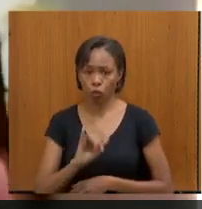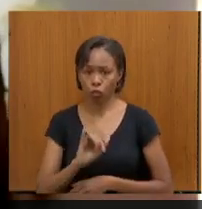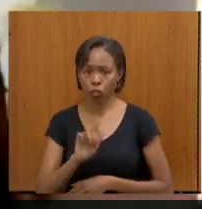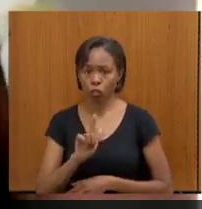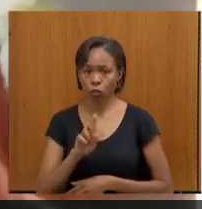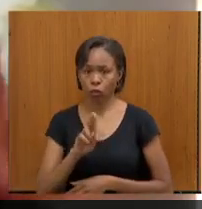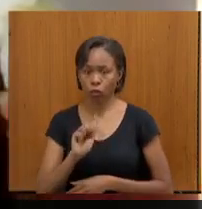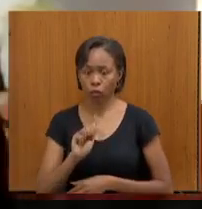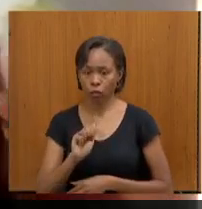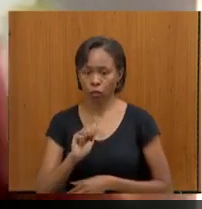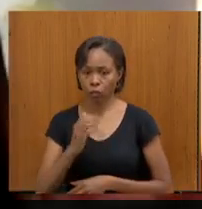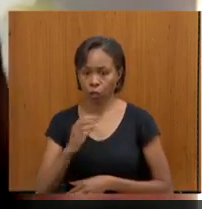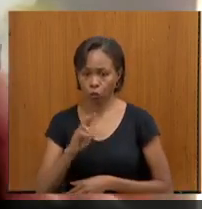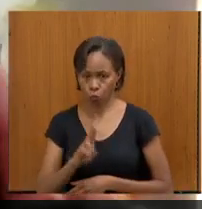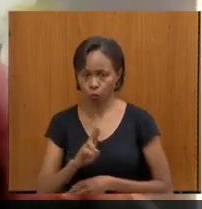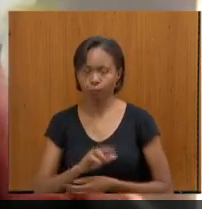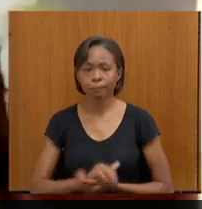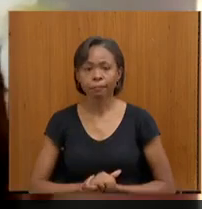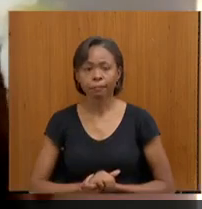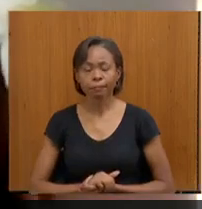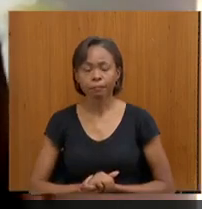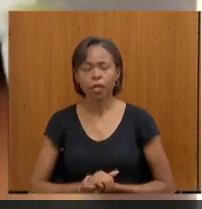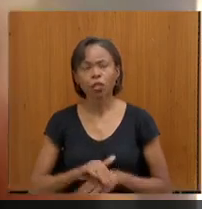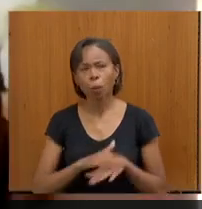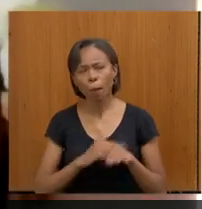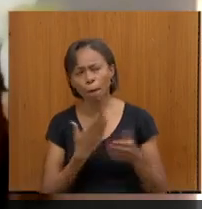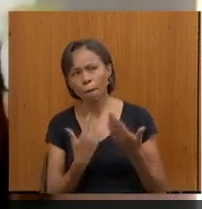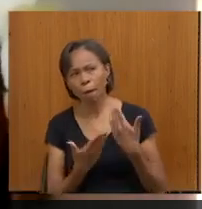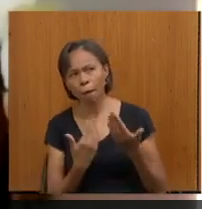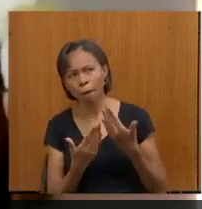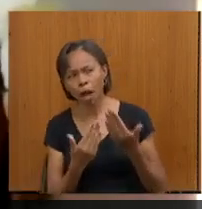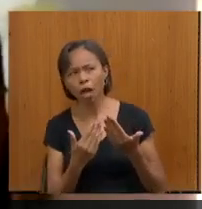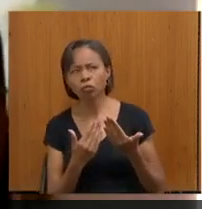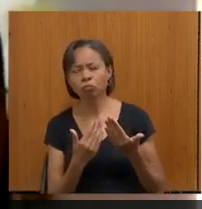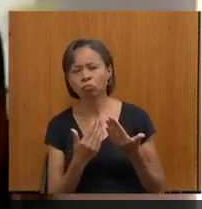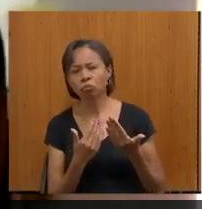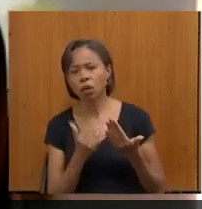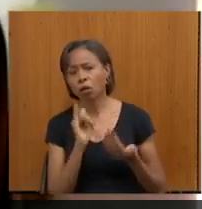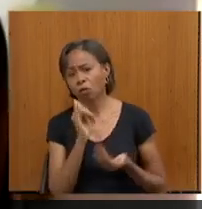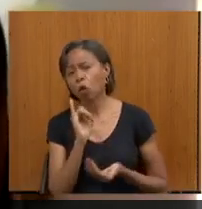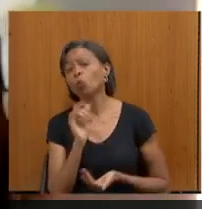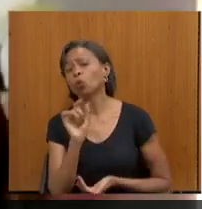foi dito numa conversa que ia fazer a primeira